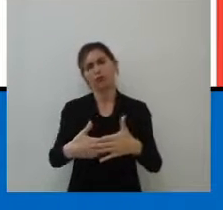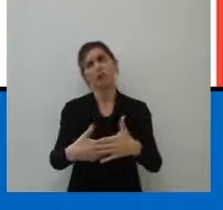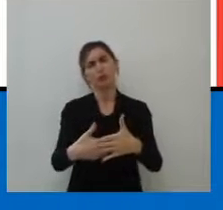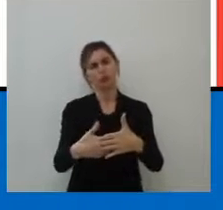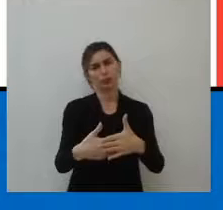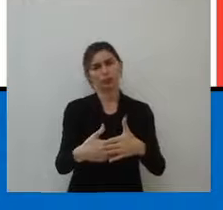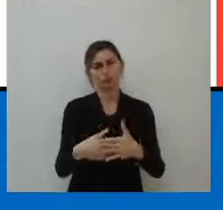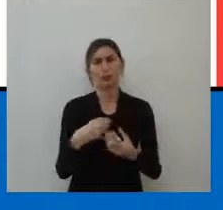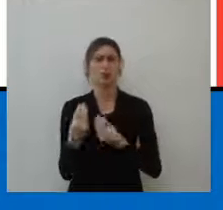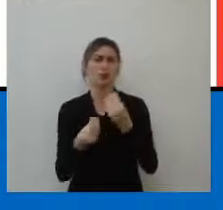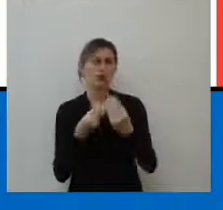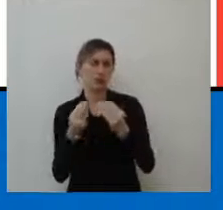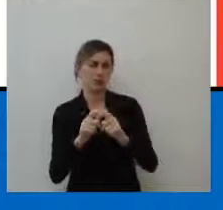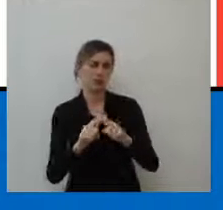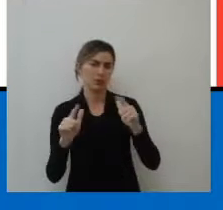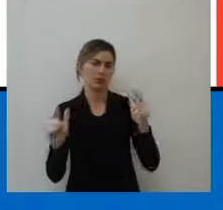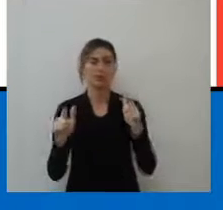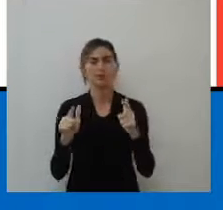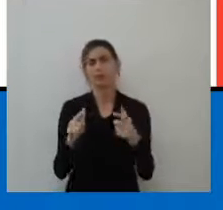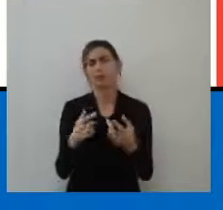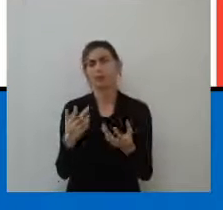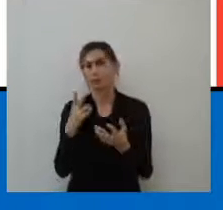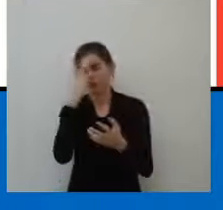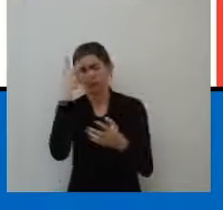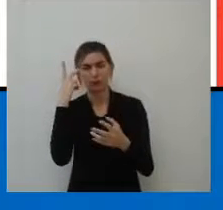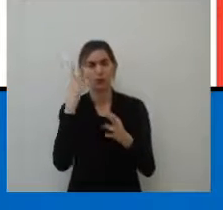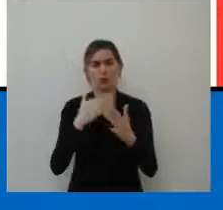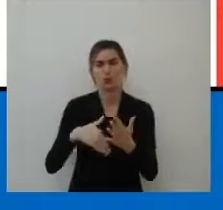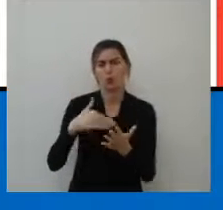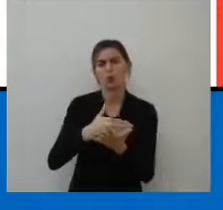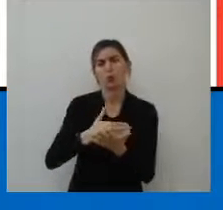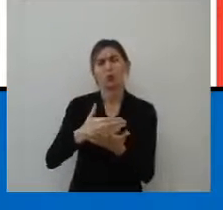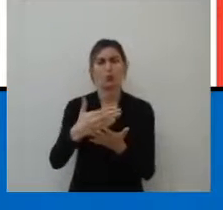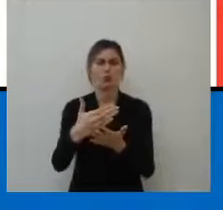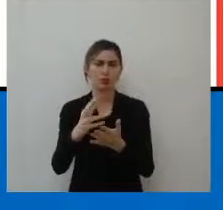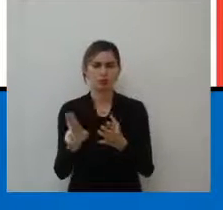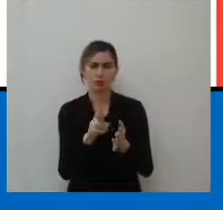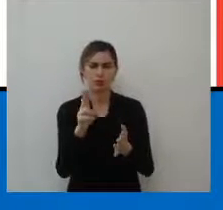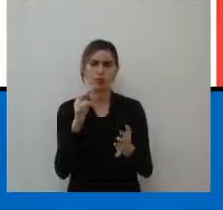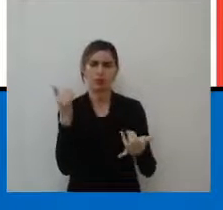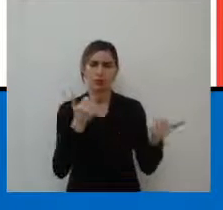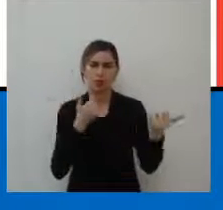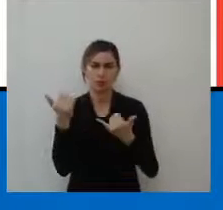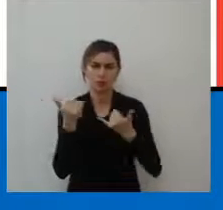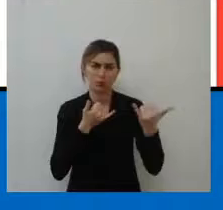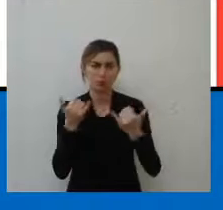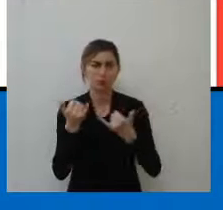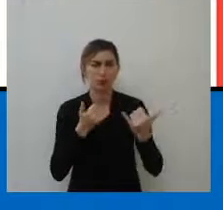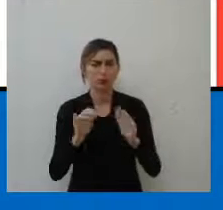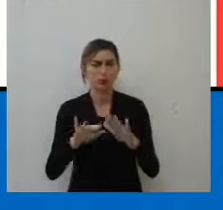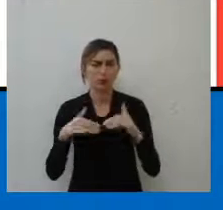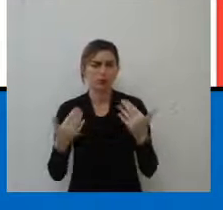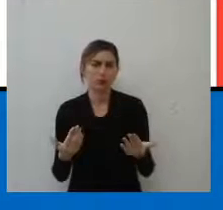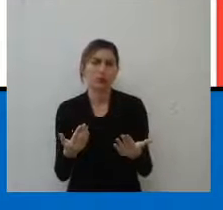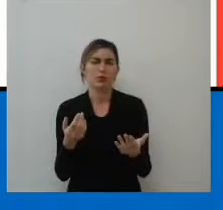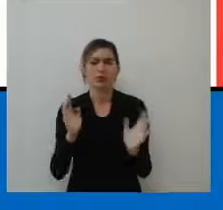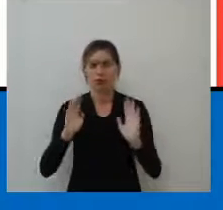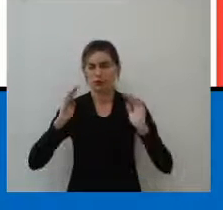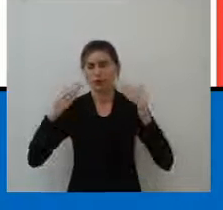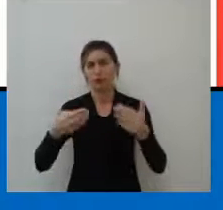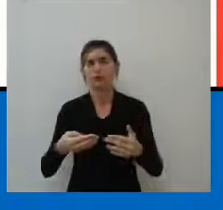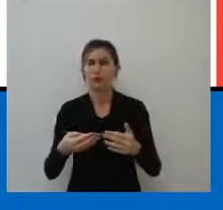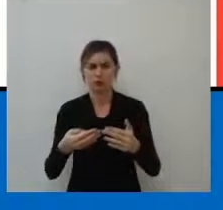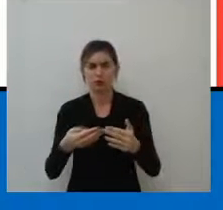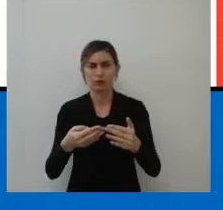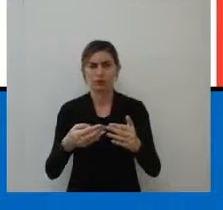um patamar mais remoto, né, onde as pessoas começam a utilizar isso para obter informação. Então, tá voltado